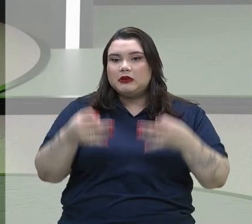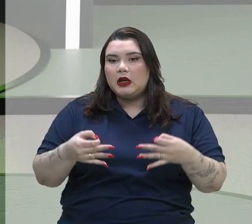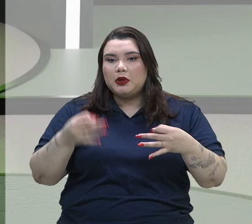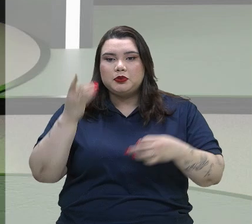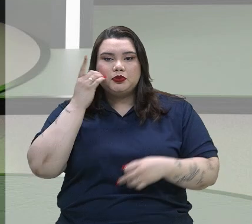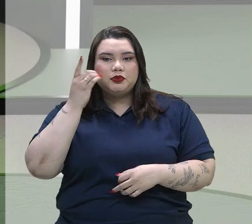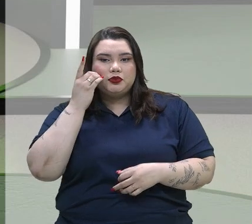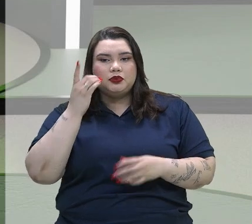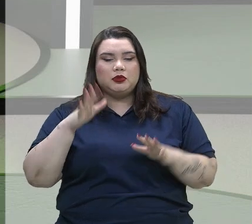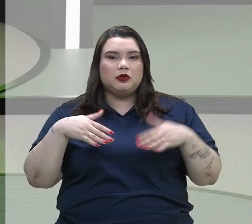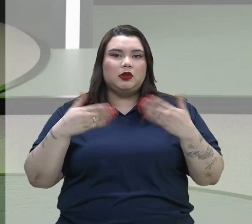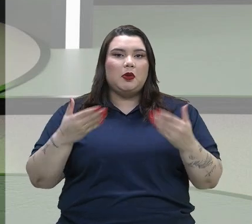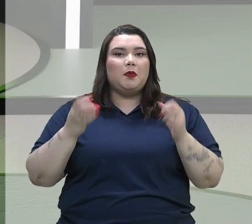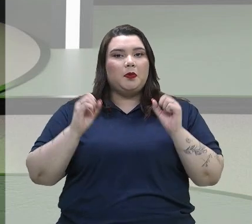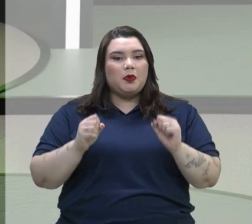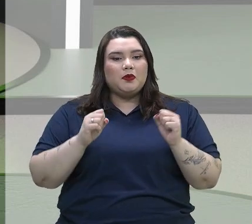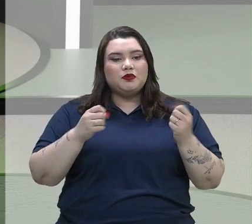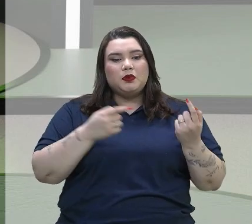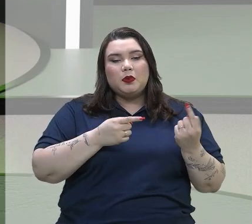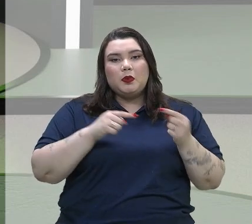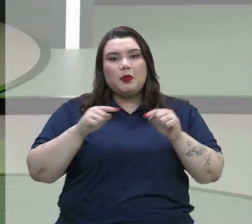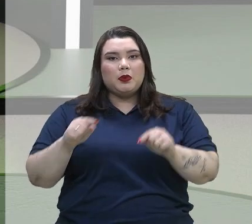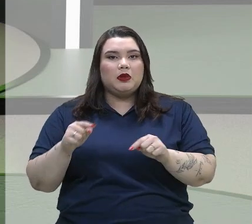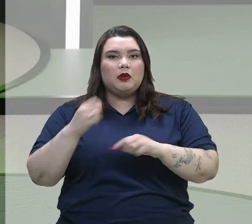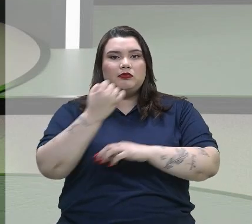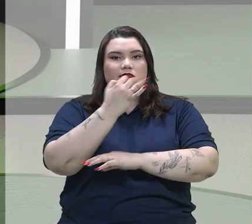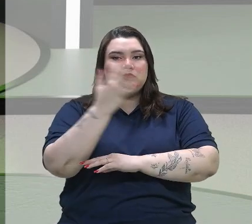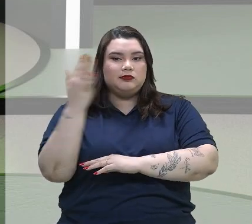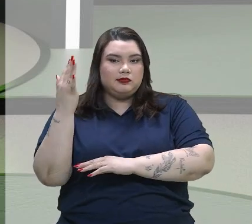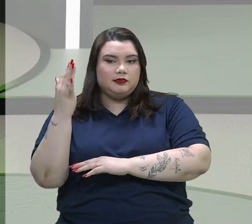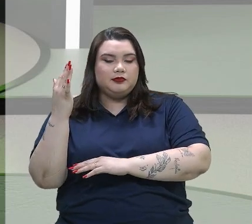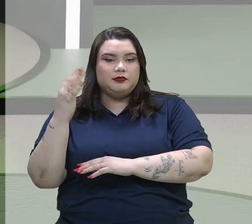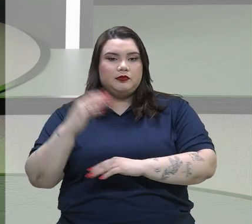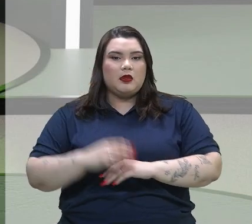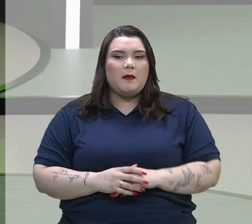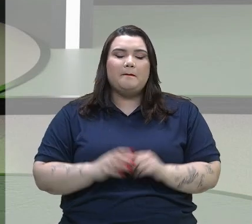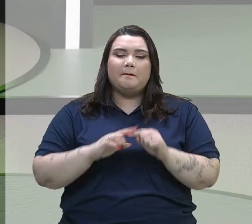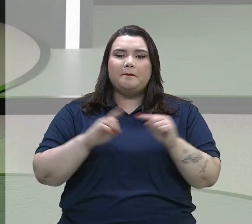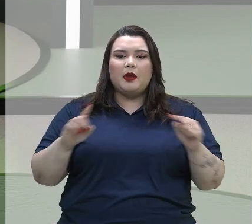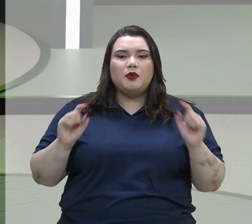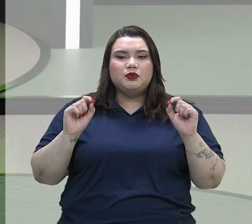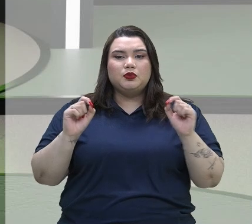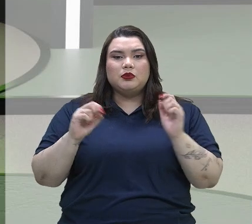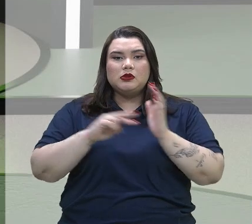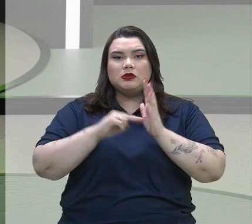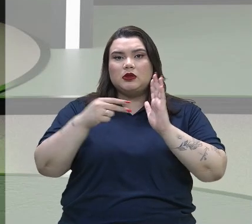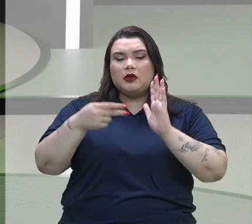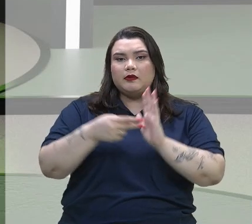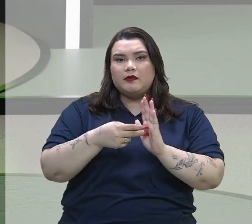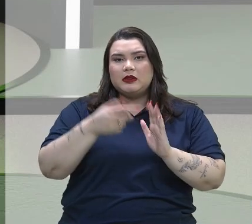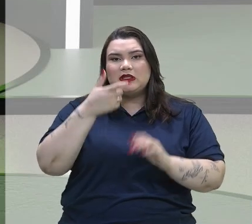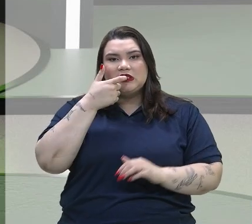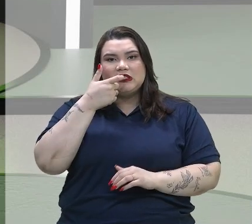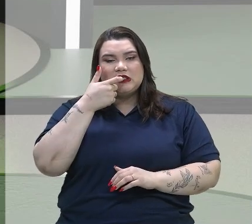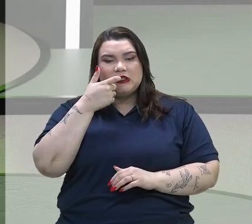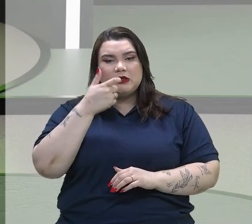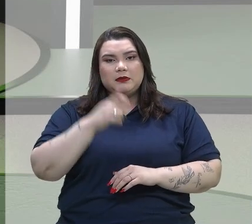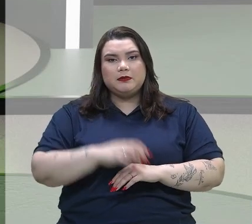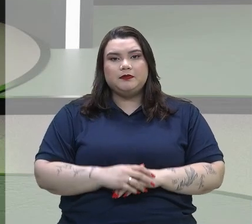poluir, né, o meio ambiente, né? O que seriam os plásticos? Os plásticos, eles são